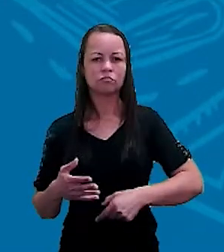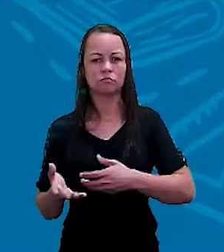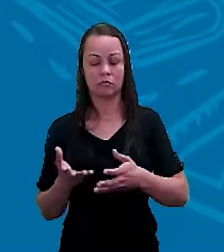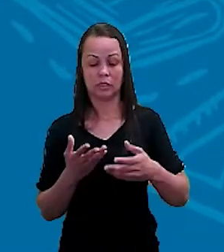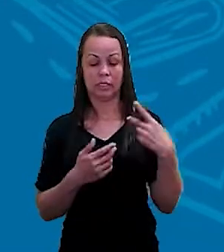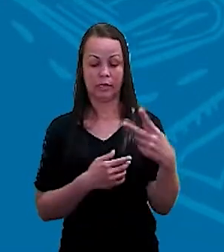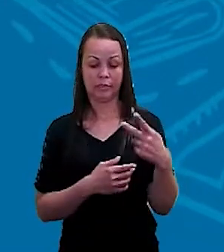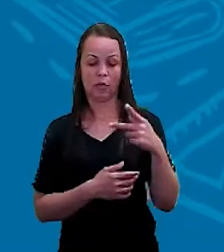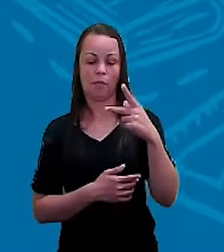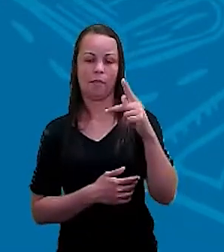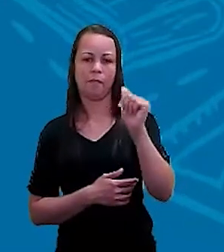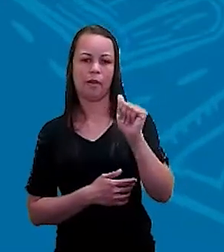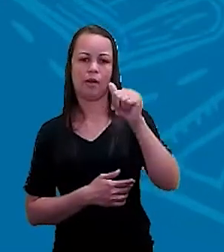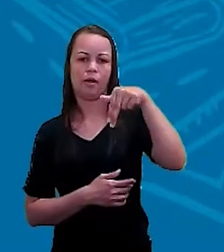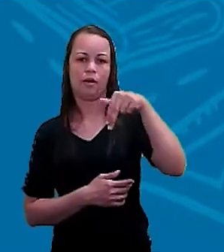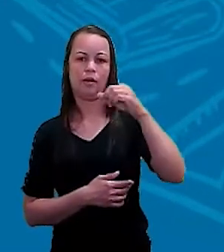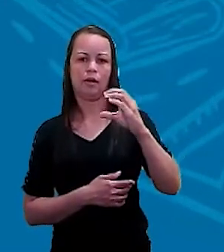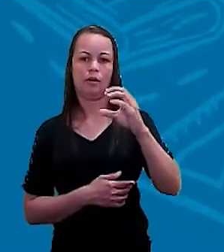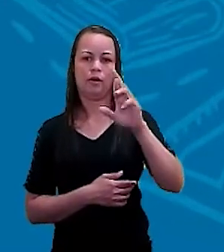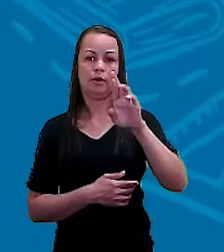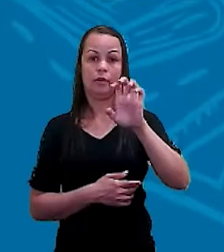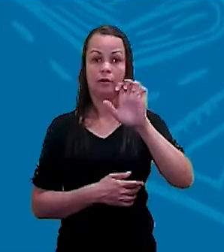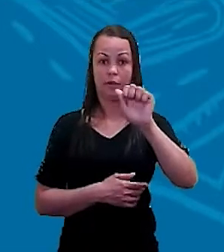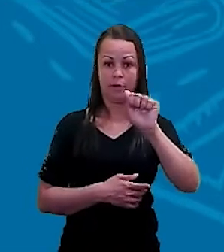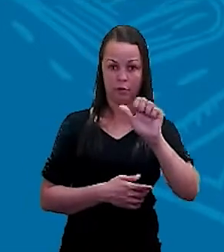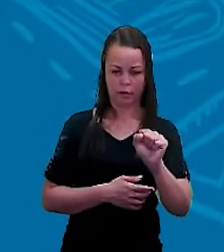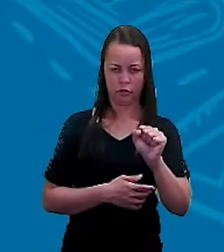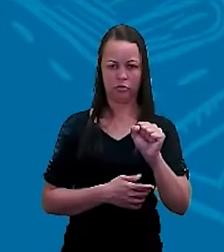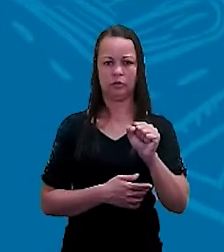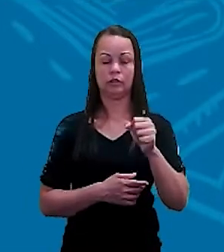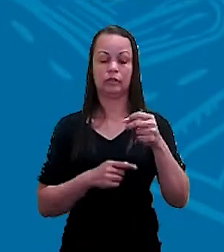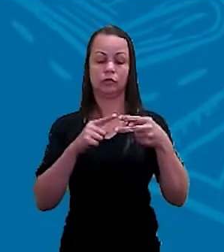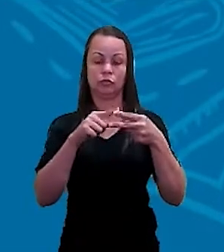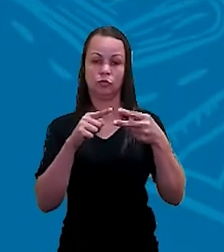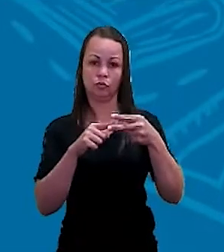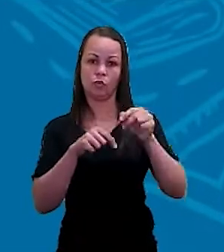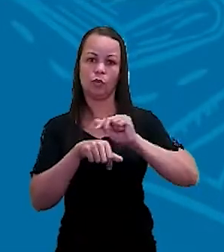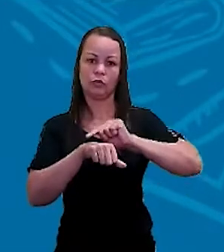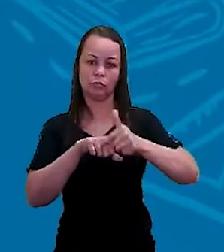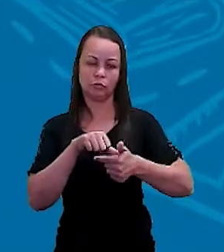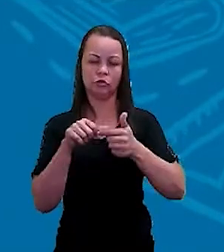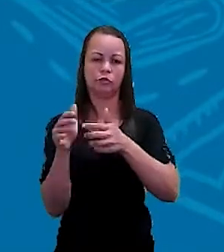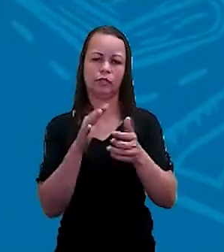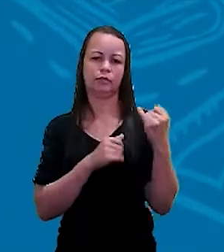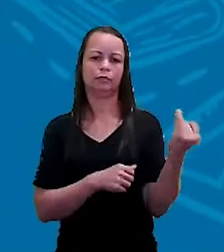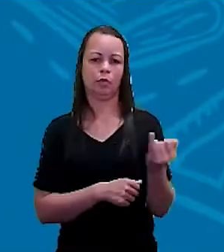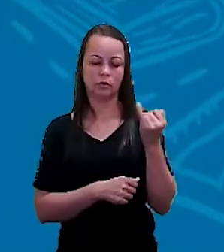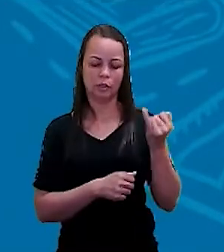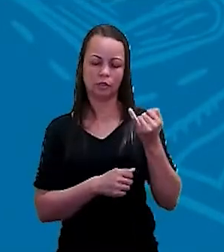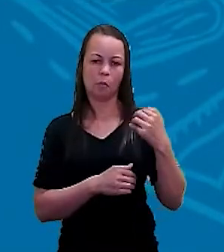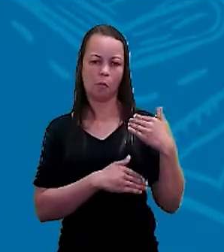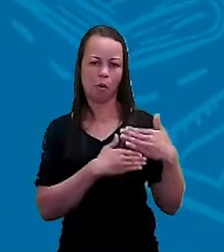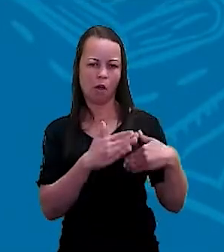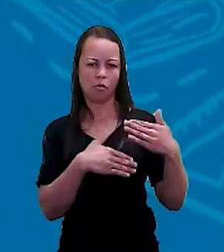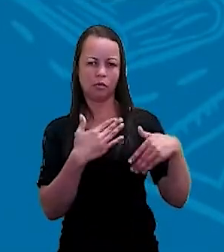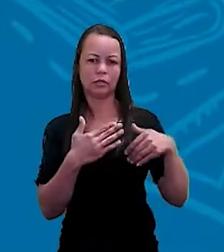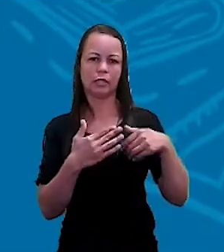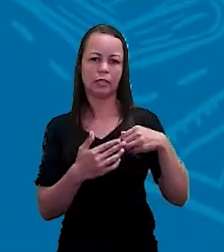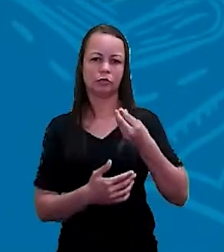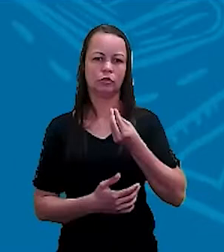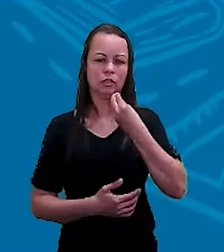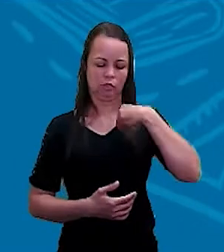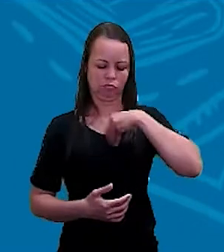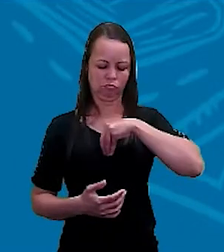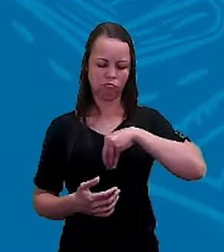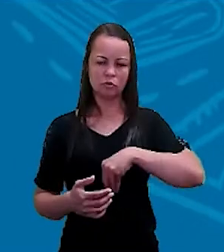gente, ele vai produzir 2 substâncias que são muito importantes para o processo de digestão enzimática, que